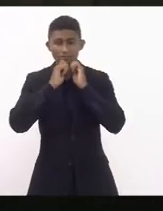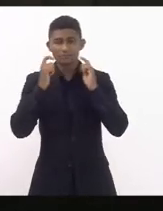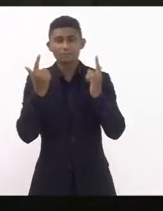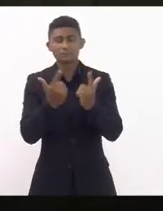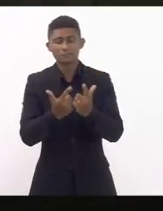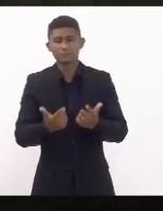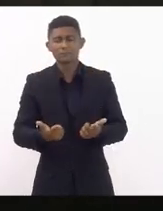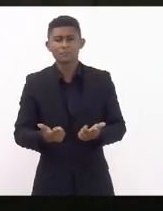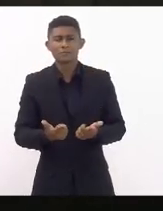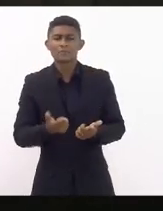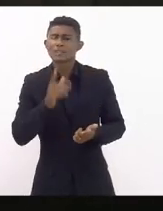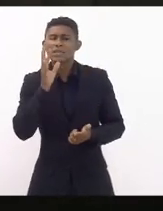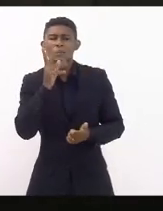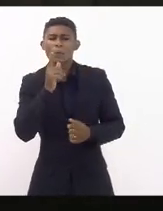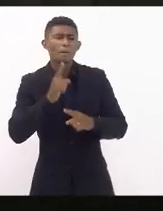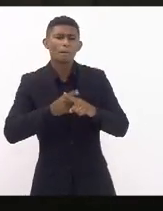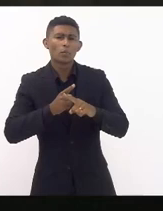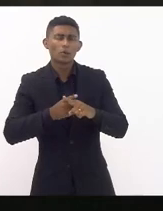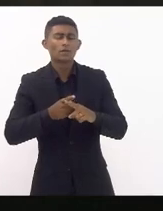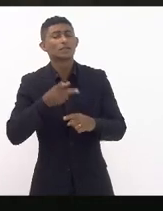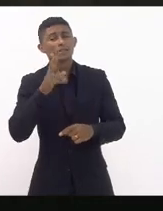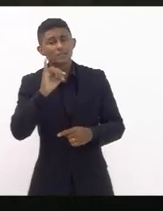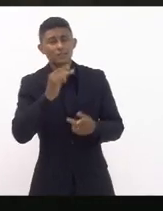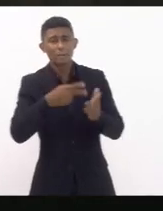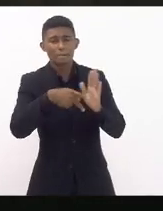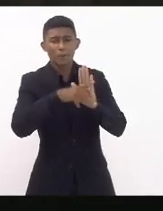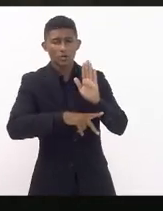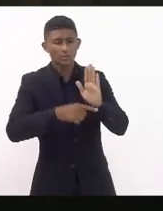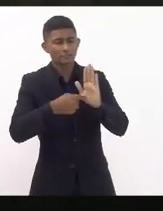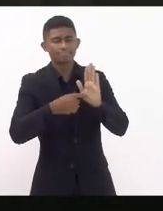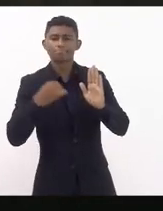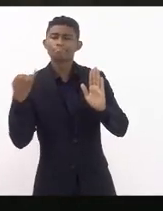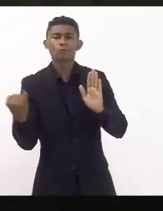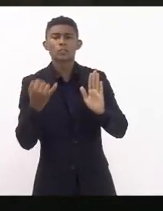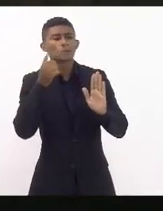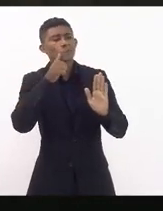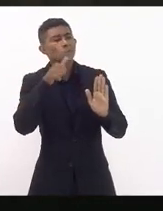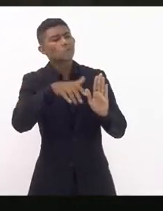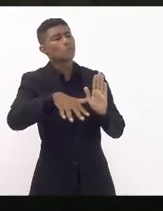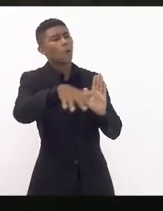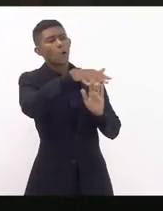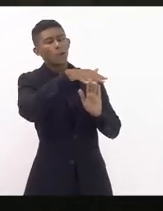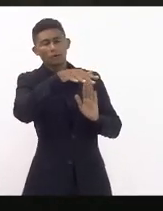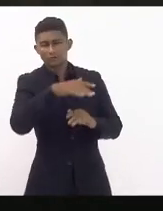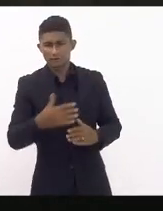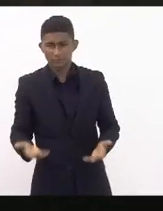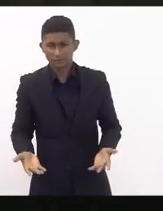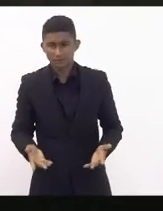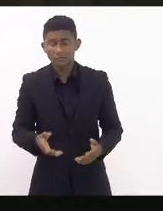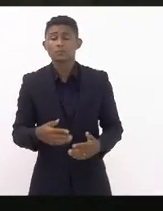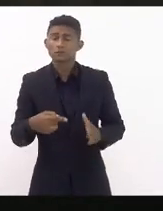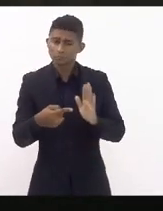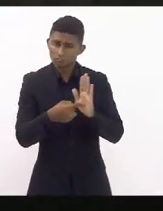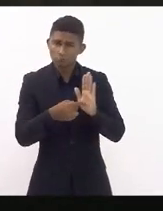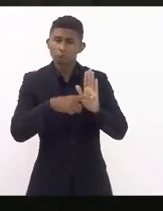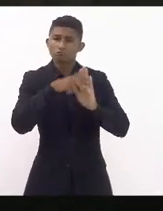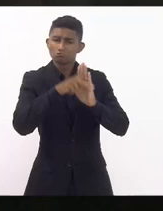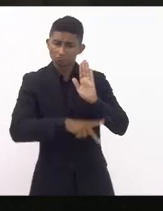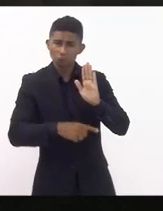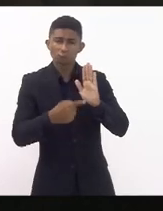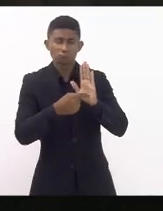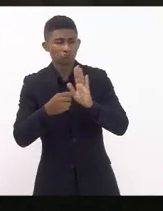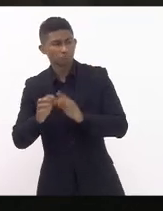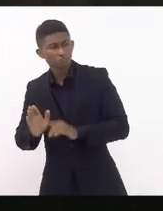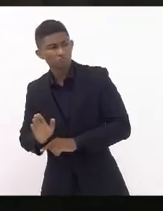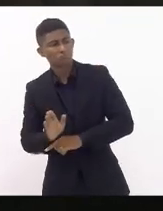é um projeto tão importante para as mulheres, se é um projeto que traz dignidade, se é um projeto que